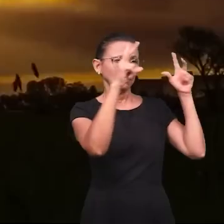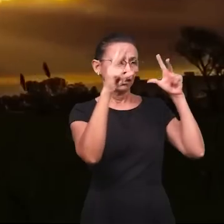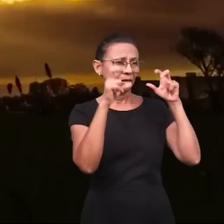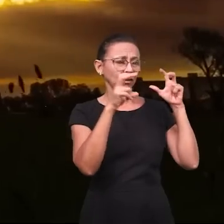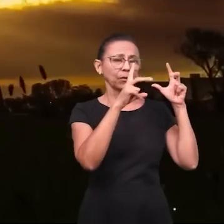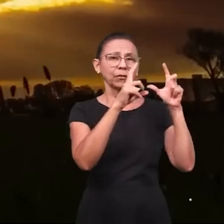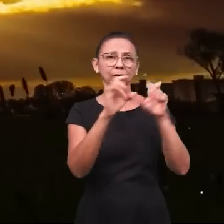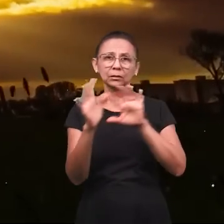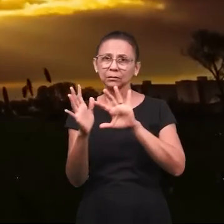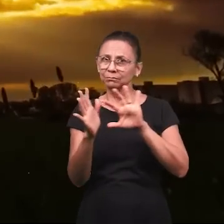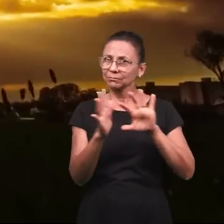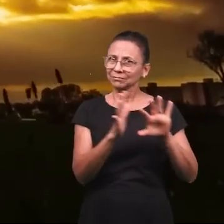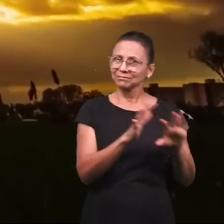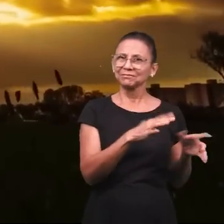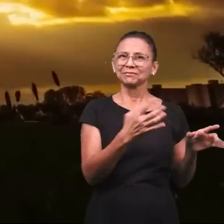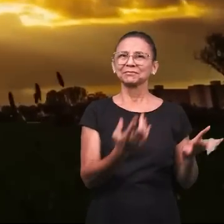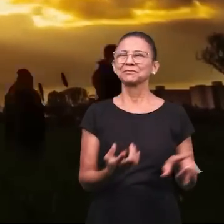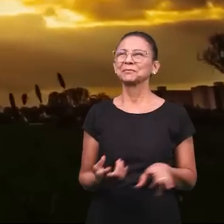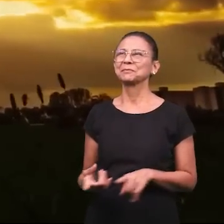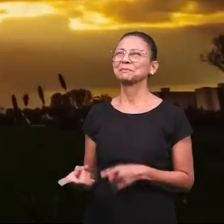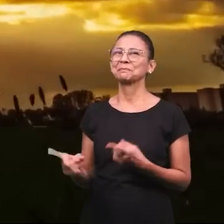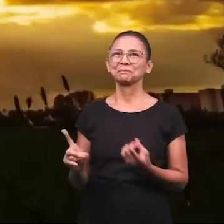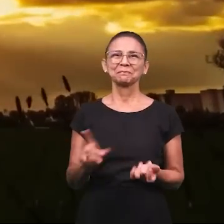estar, alegre estou.